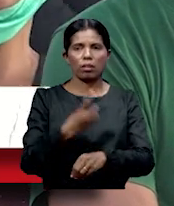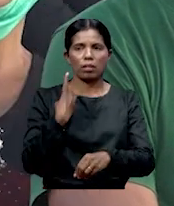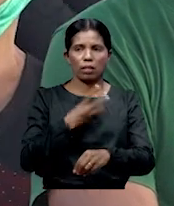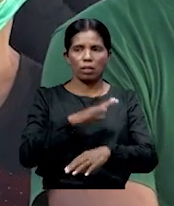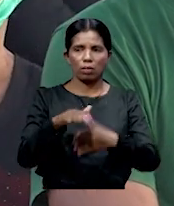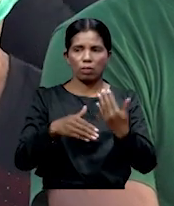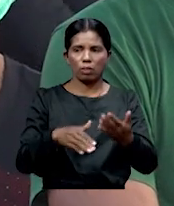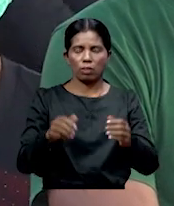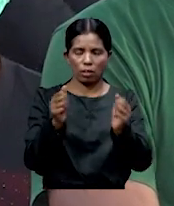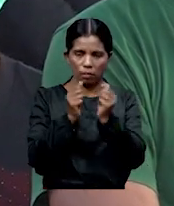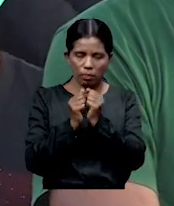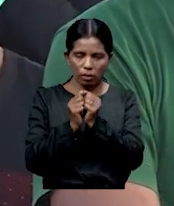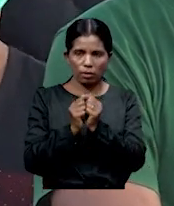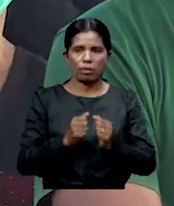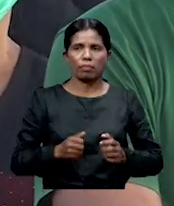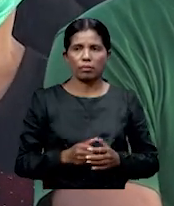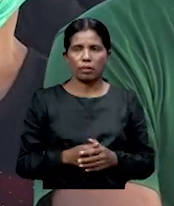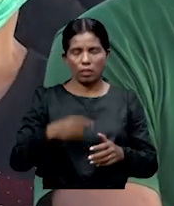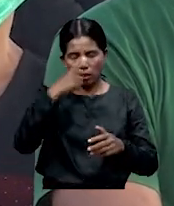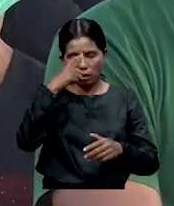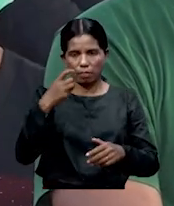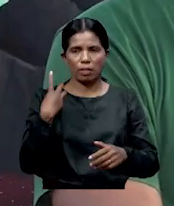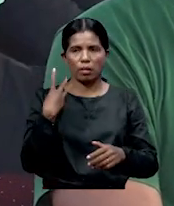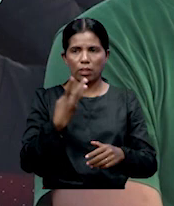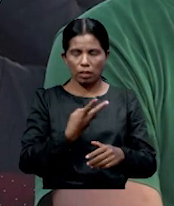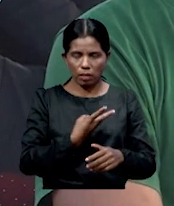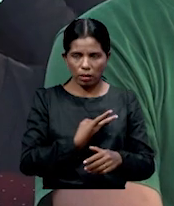Halibur Hamoto, tambai tania